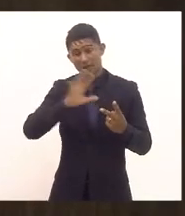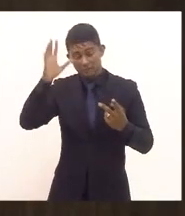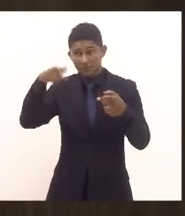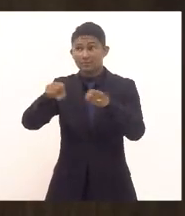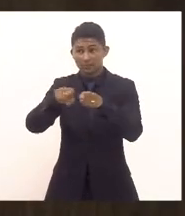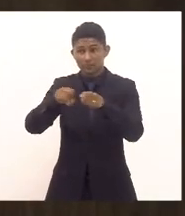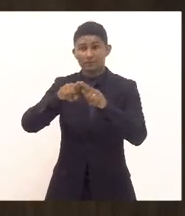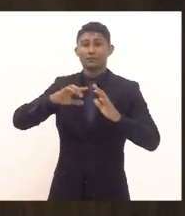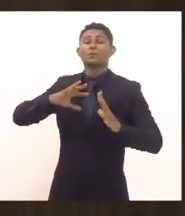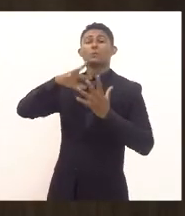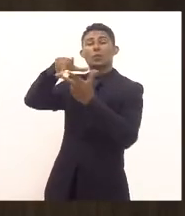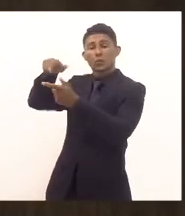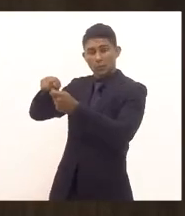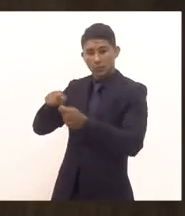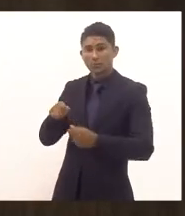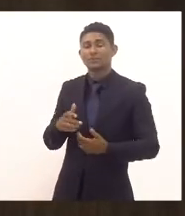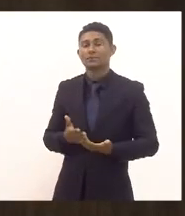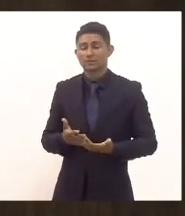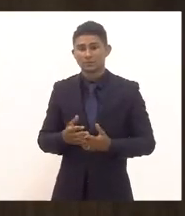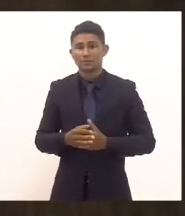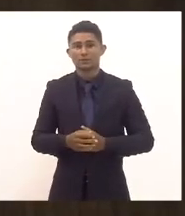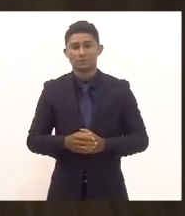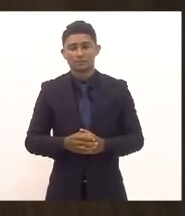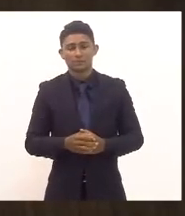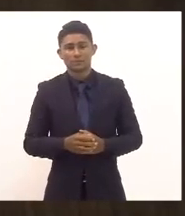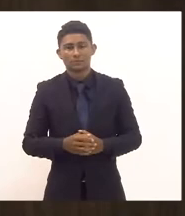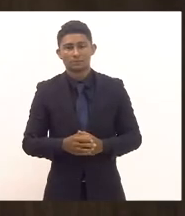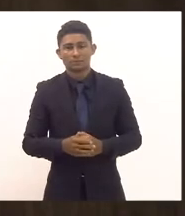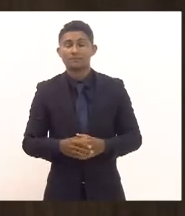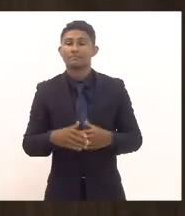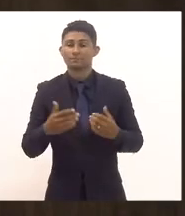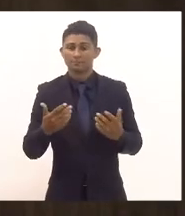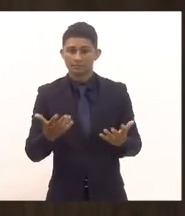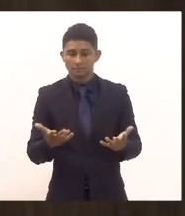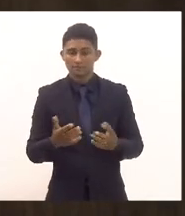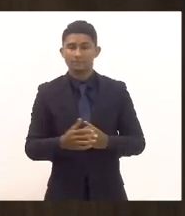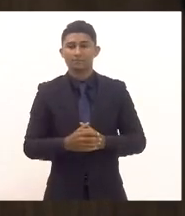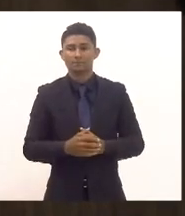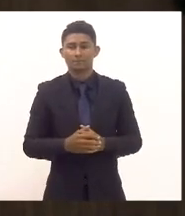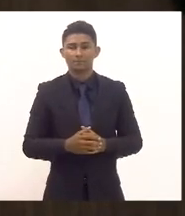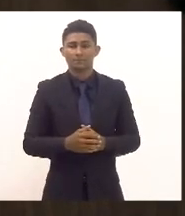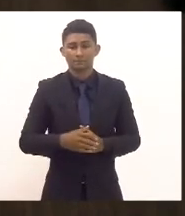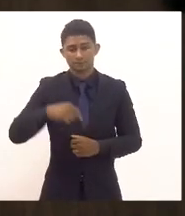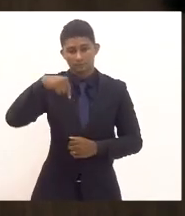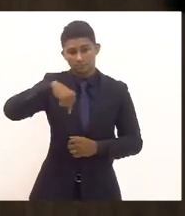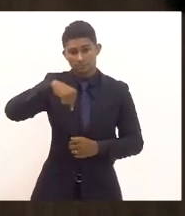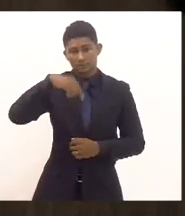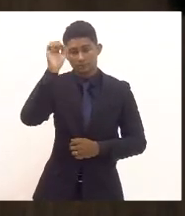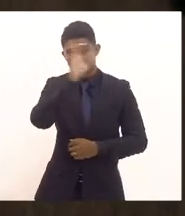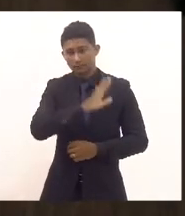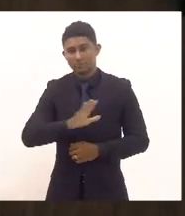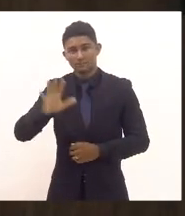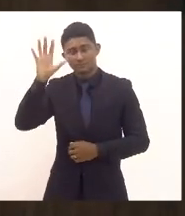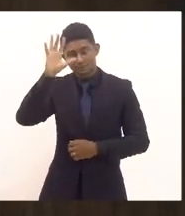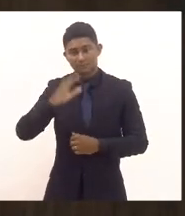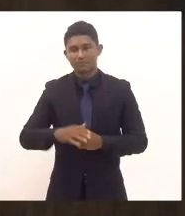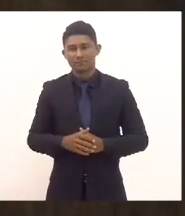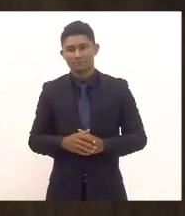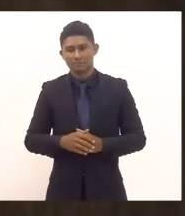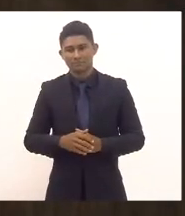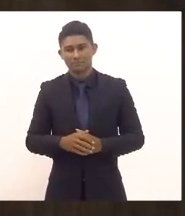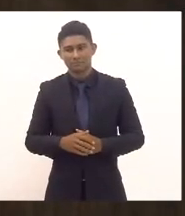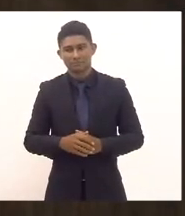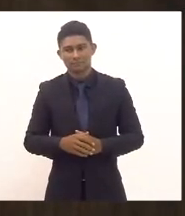e para o mundo tá é nós temos no nosso país né o que uma